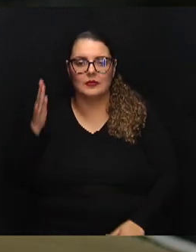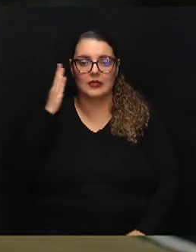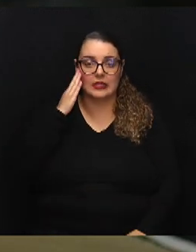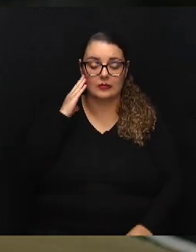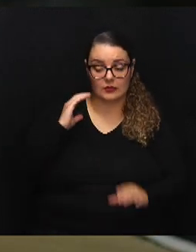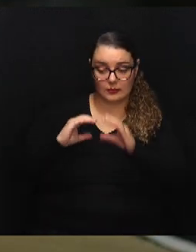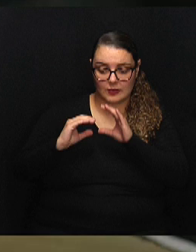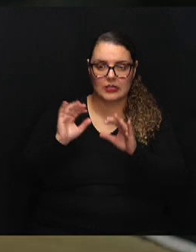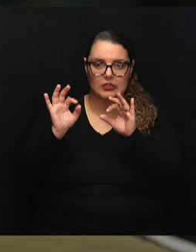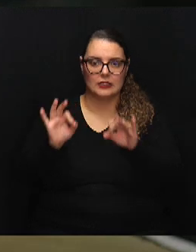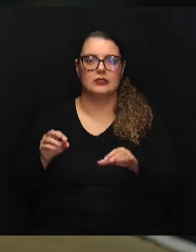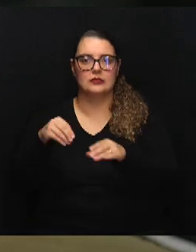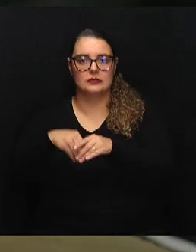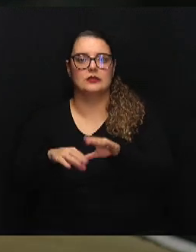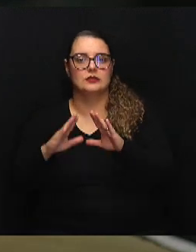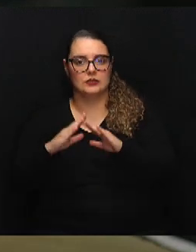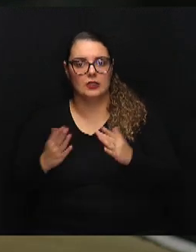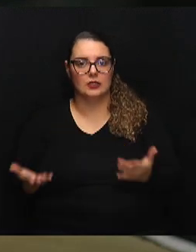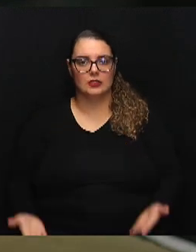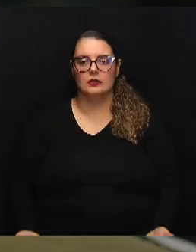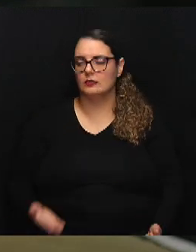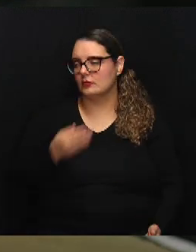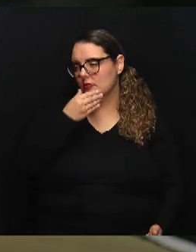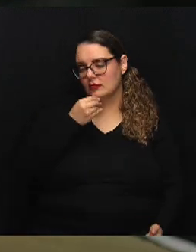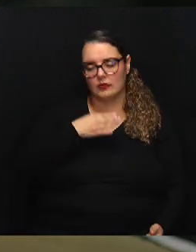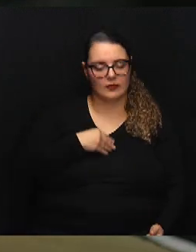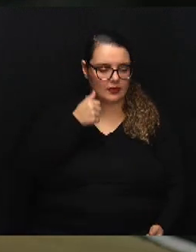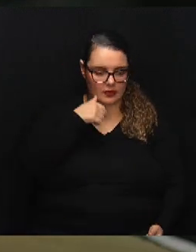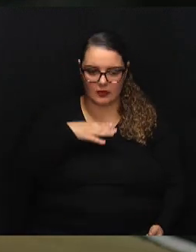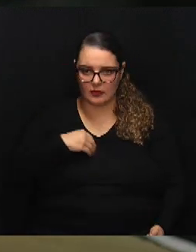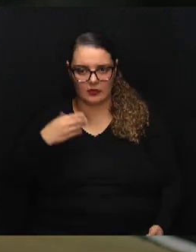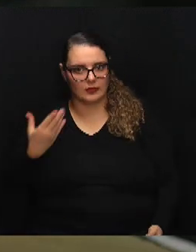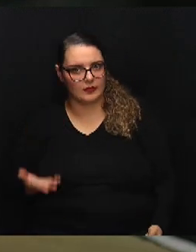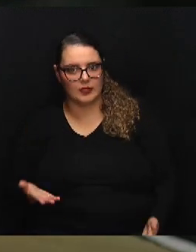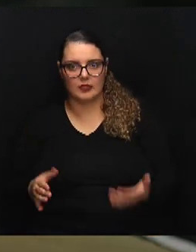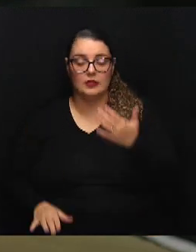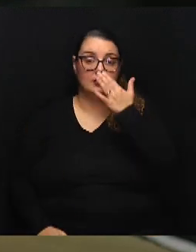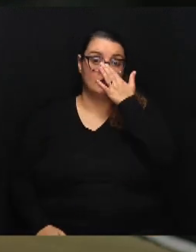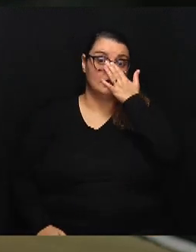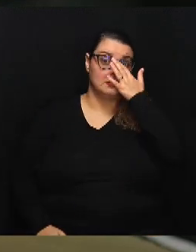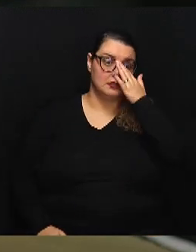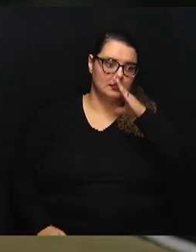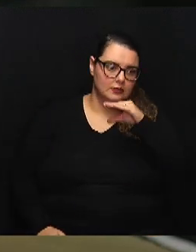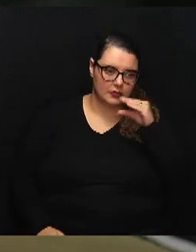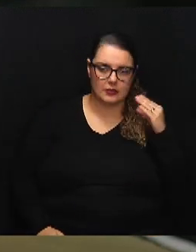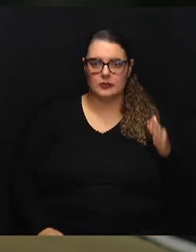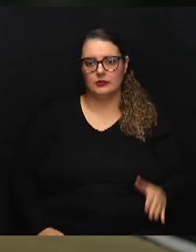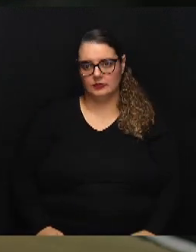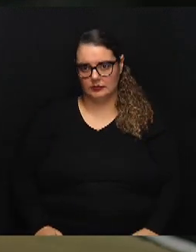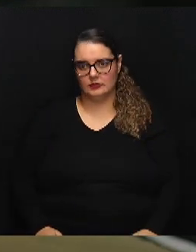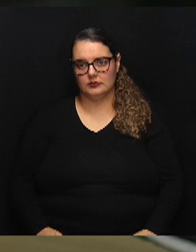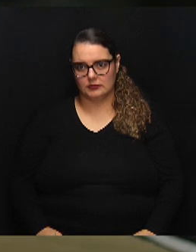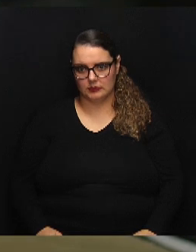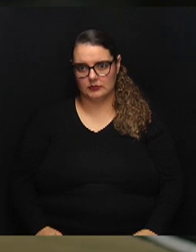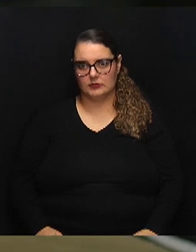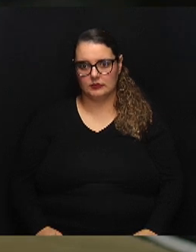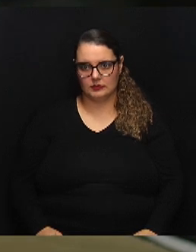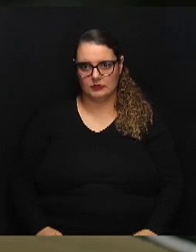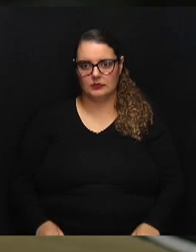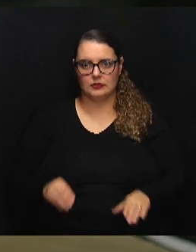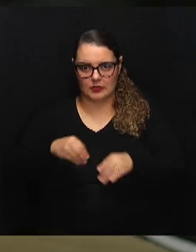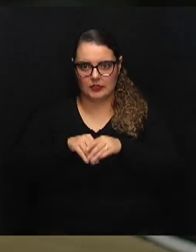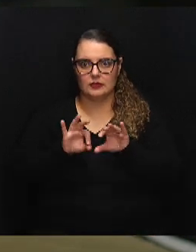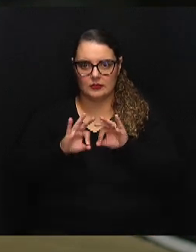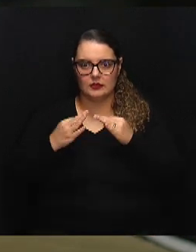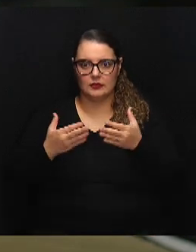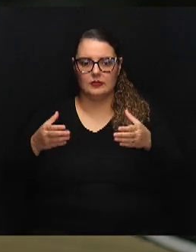comunicação assertiva dentro de casa com o seu filho, sua filha, enfim, né? Com o adolescente que está no seu vínculo familiar,